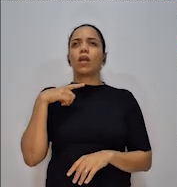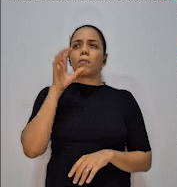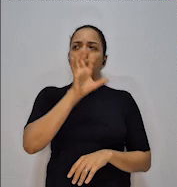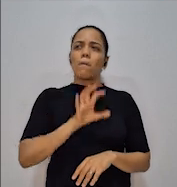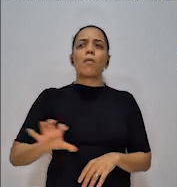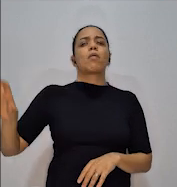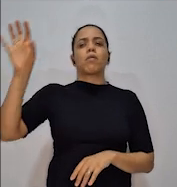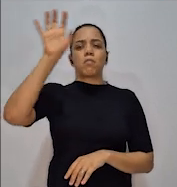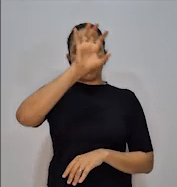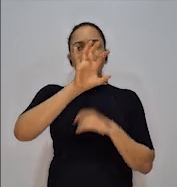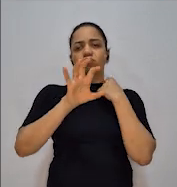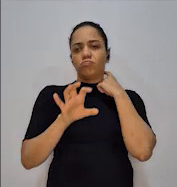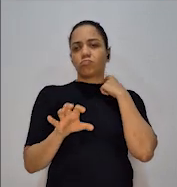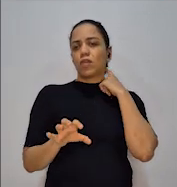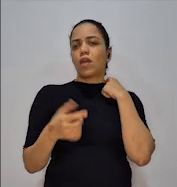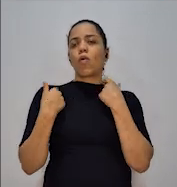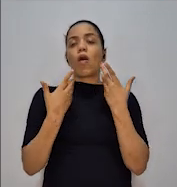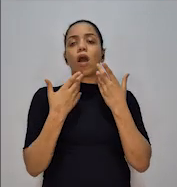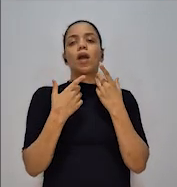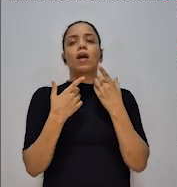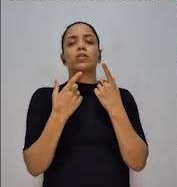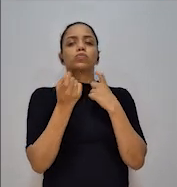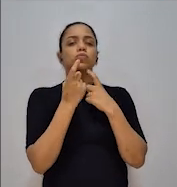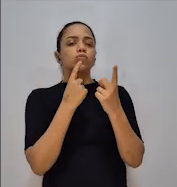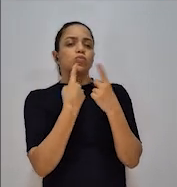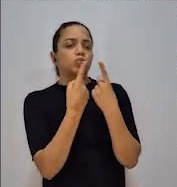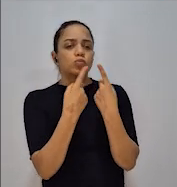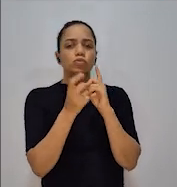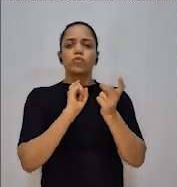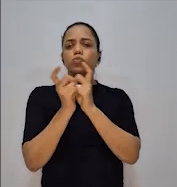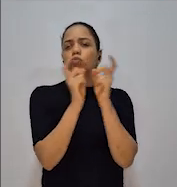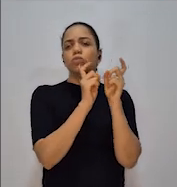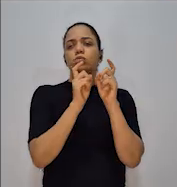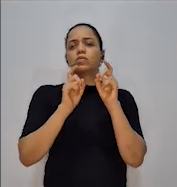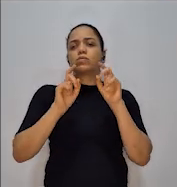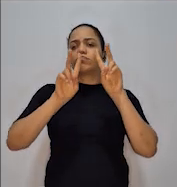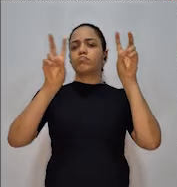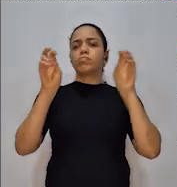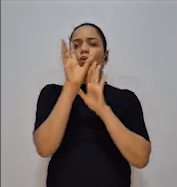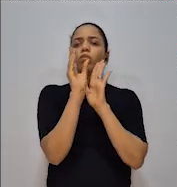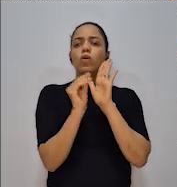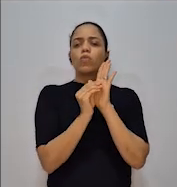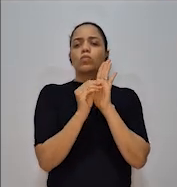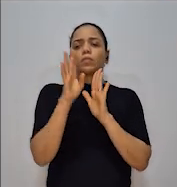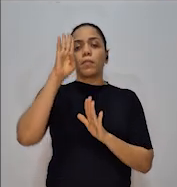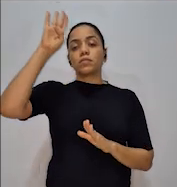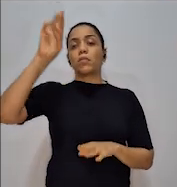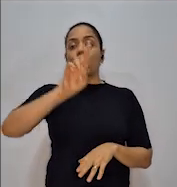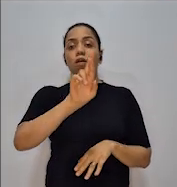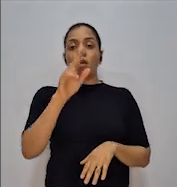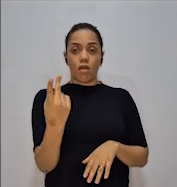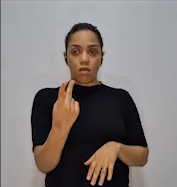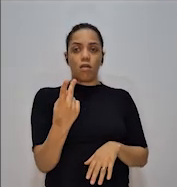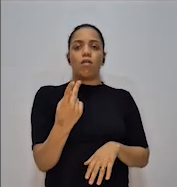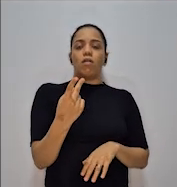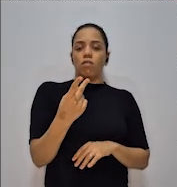segundo semestre. Então, a gente quer discutir, conteúdos relevantes para o RH, discutir